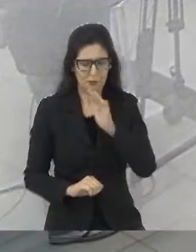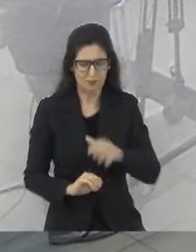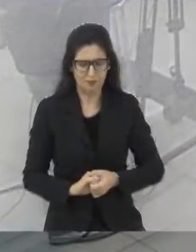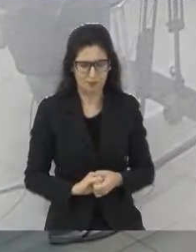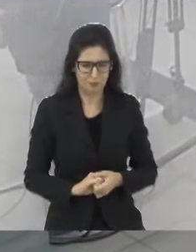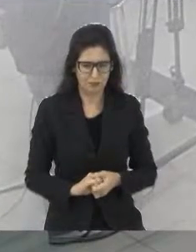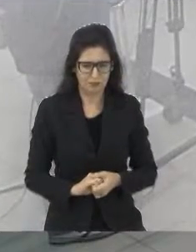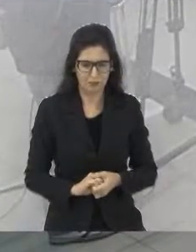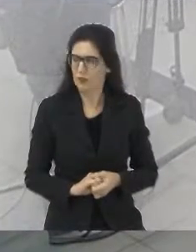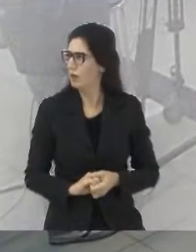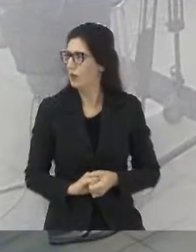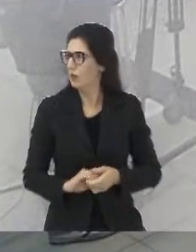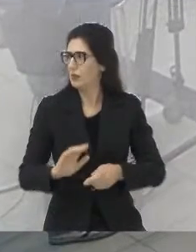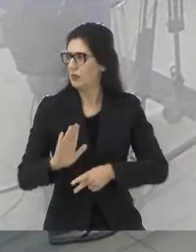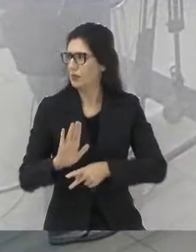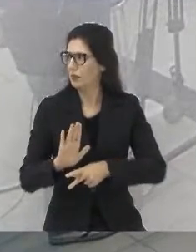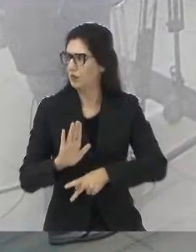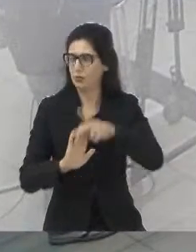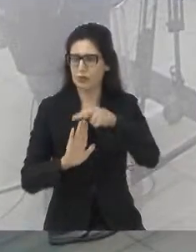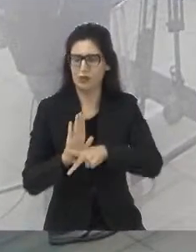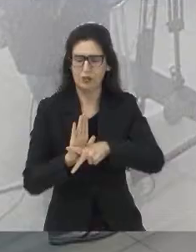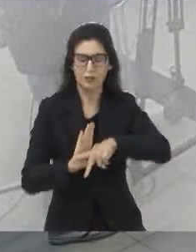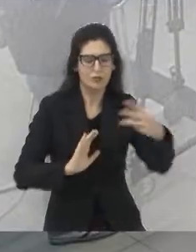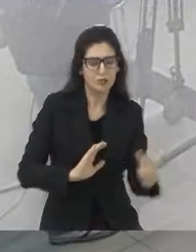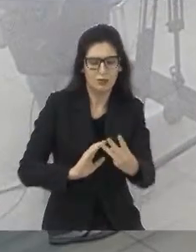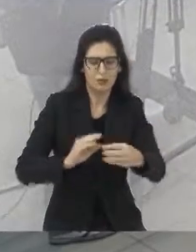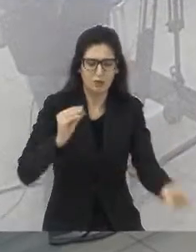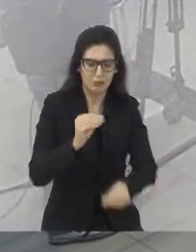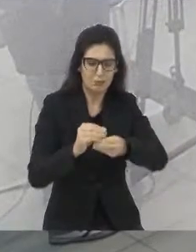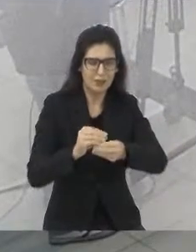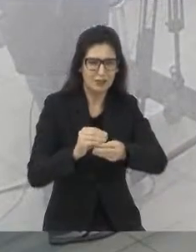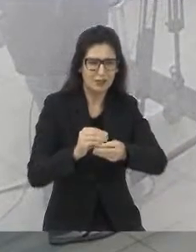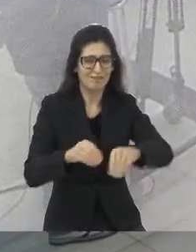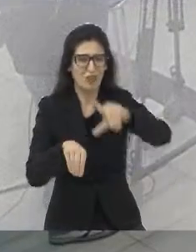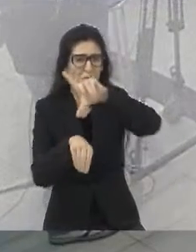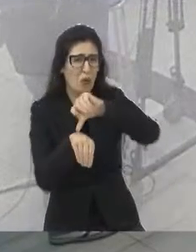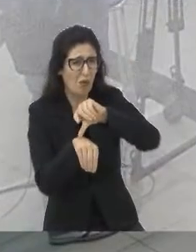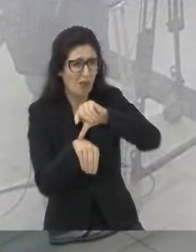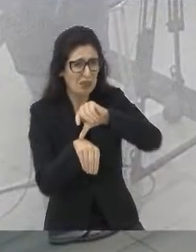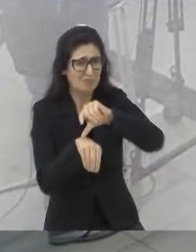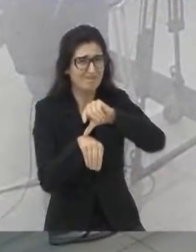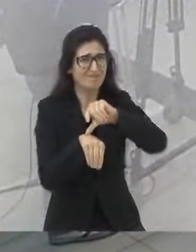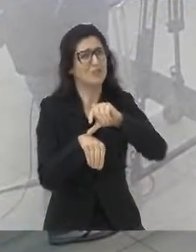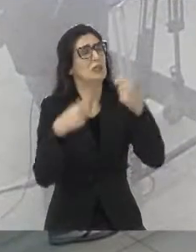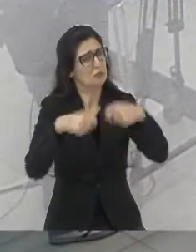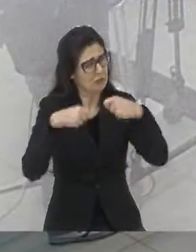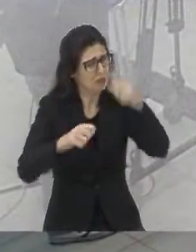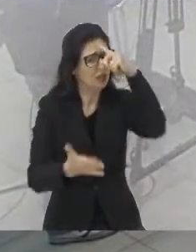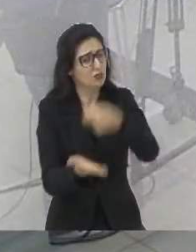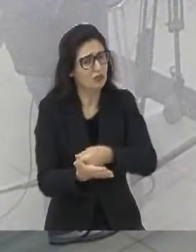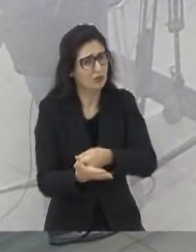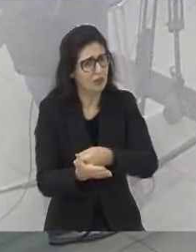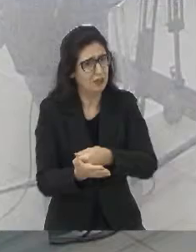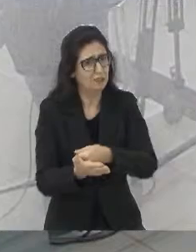emendas, mudando o horário, 2 emendas mudando para horários diferentes. Acho que a gente ainda precisa chegar num consenso, precisa fazer esse